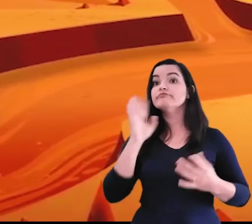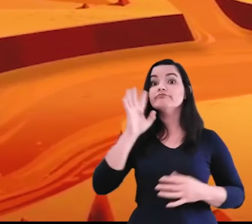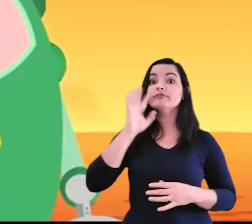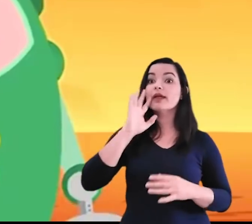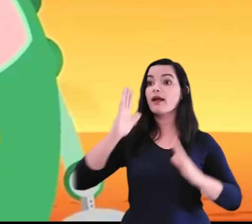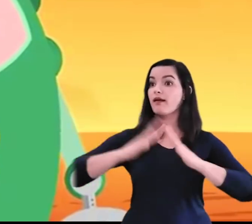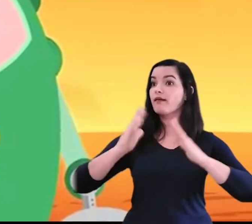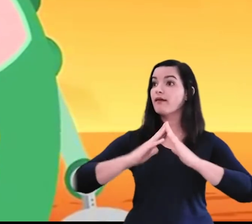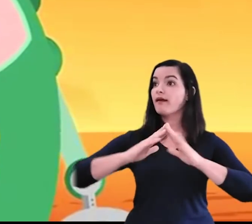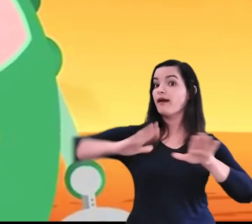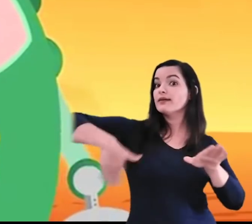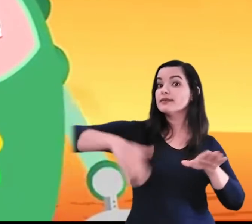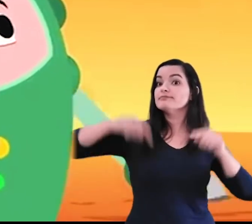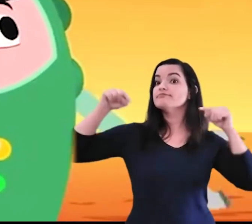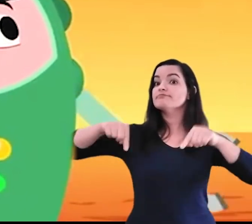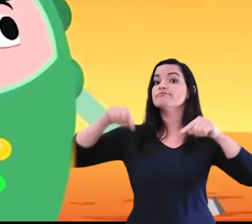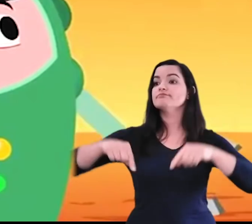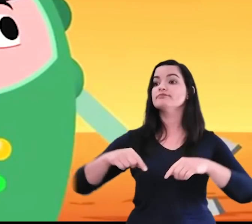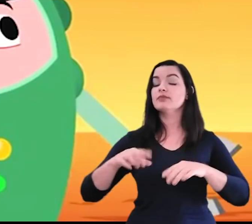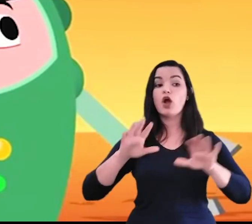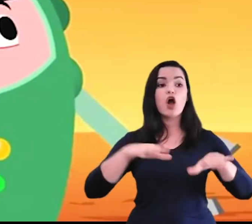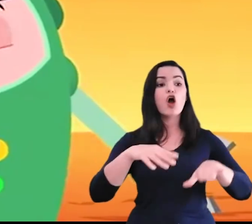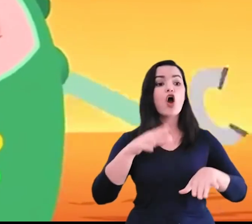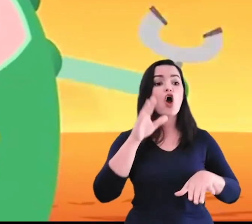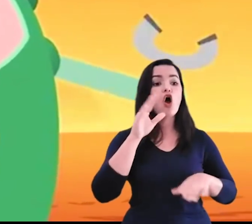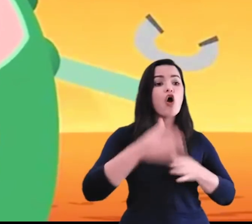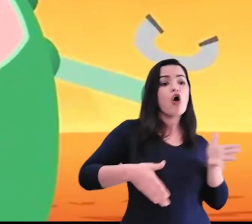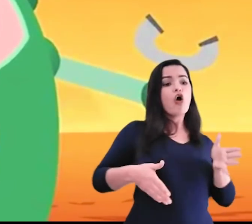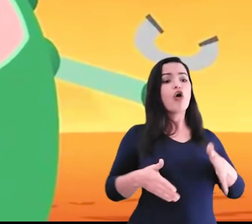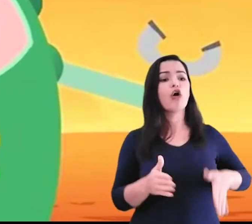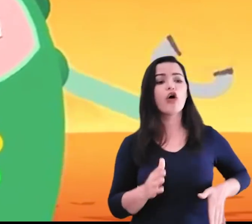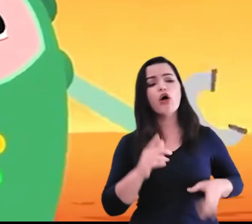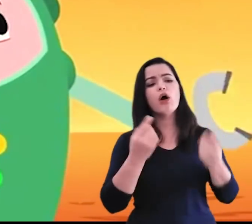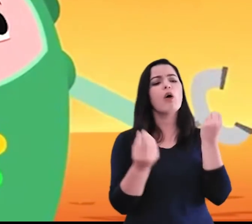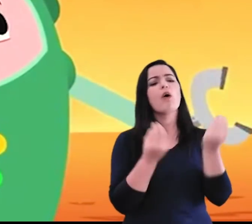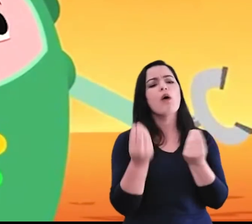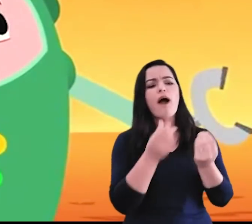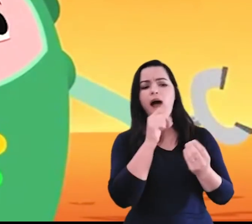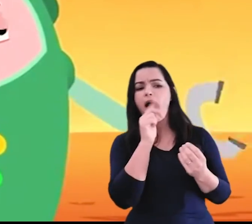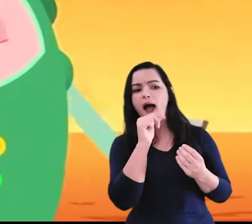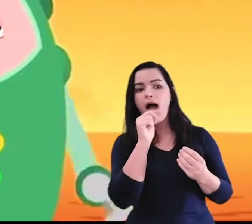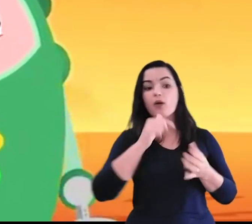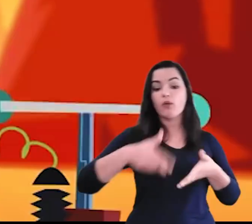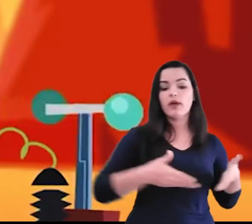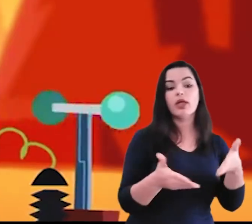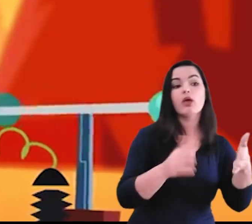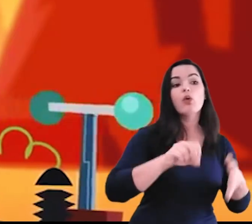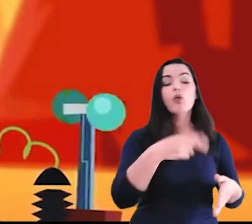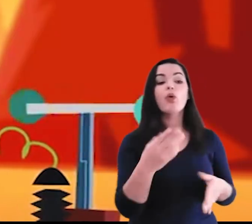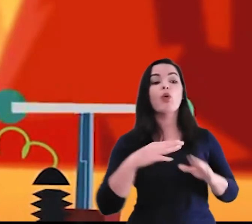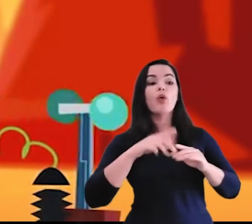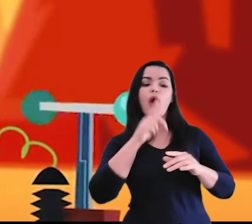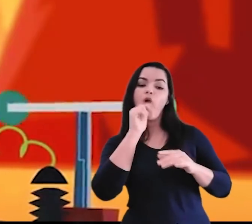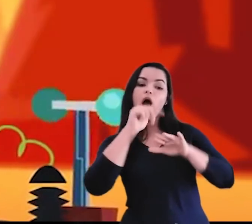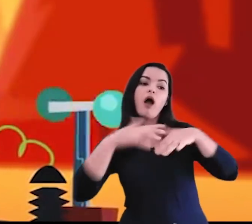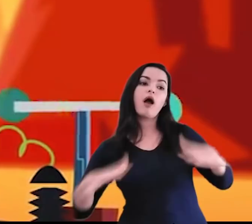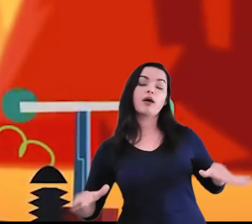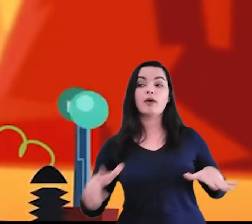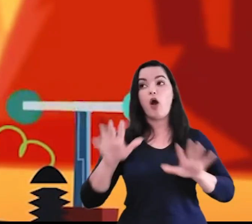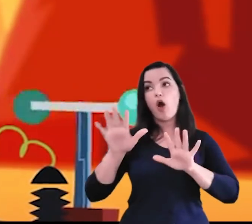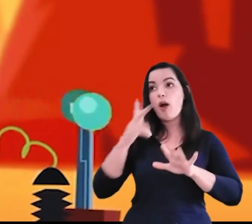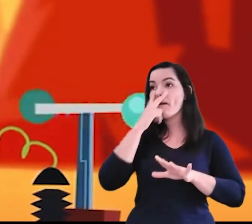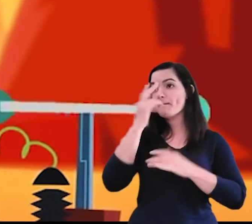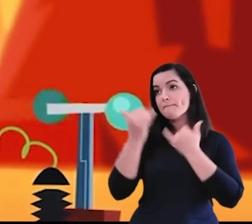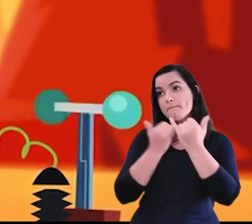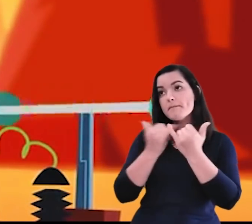aqui. Pera, ô Curiosity, a água de Marte vem do rio ou do mar? Há sinais de que a água seja